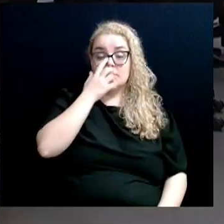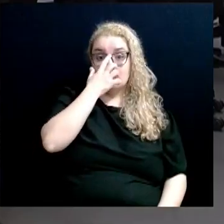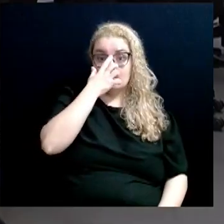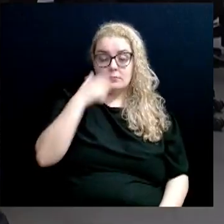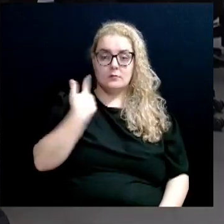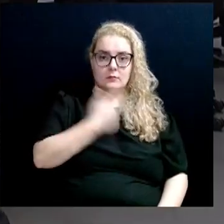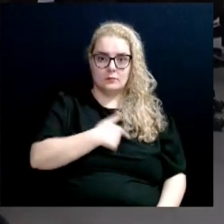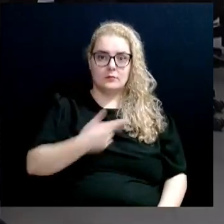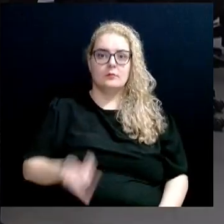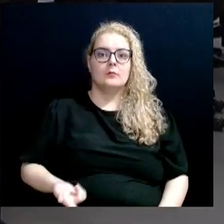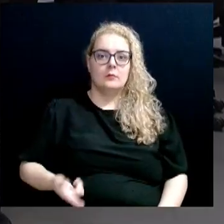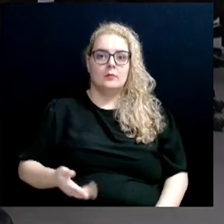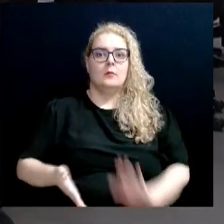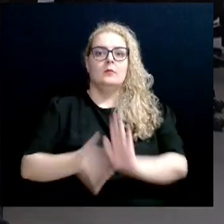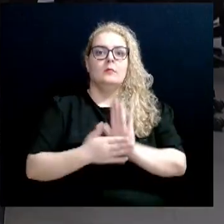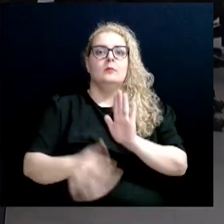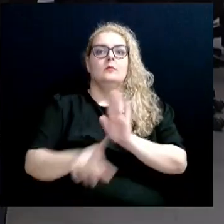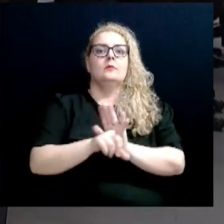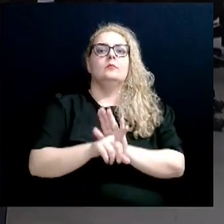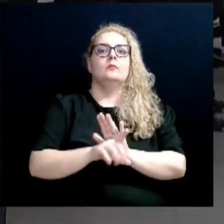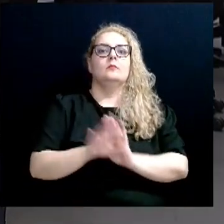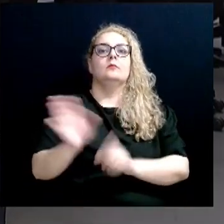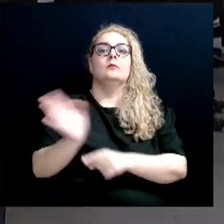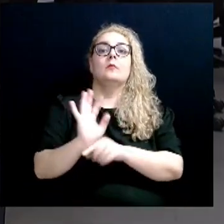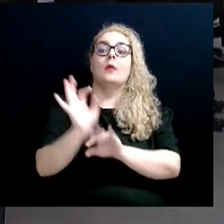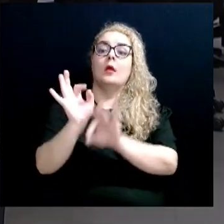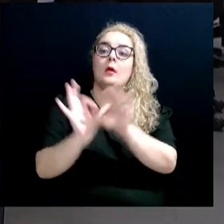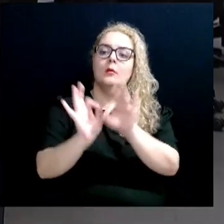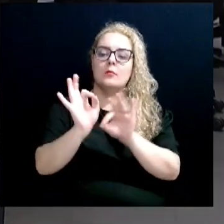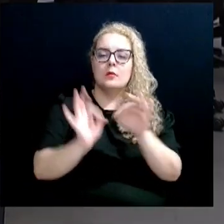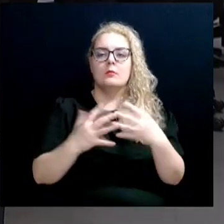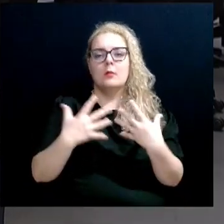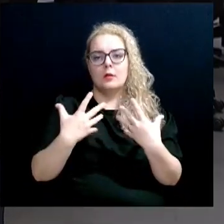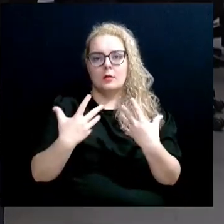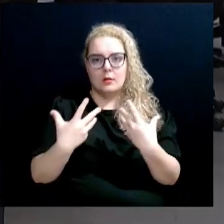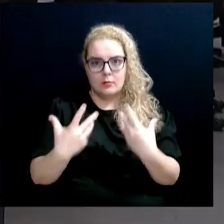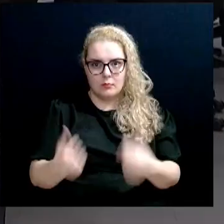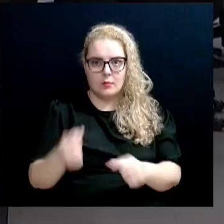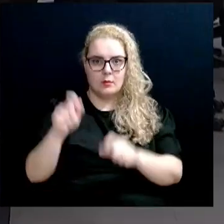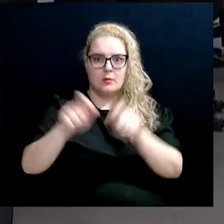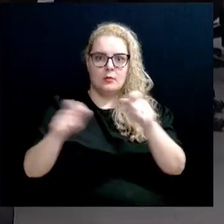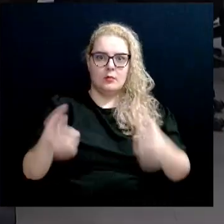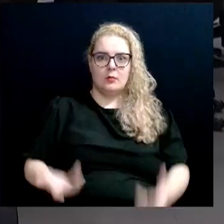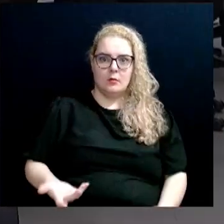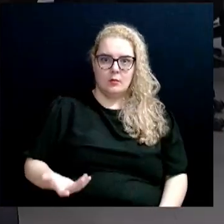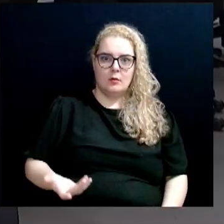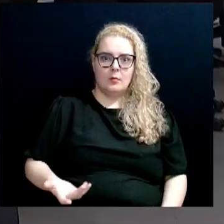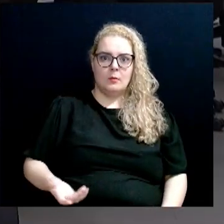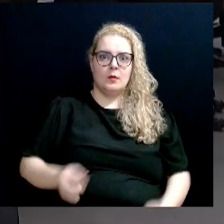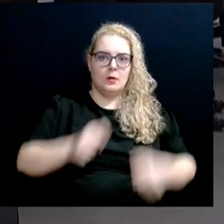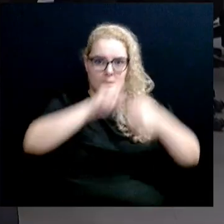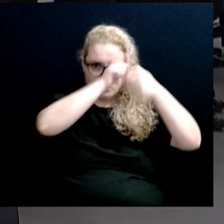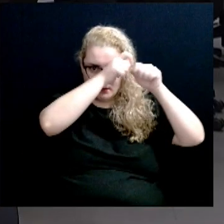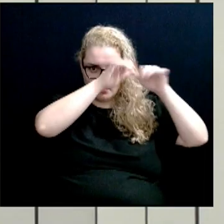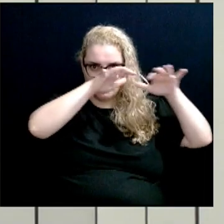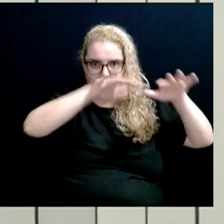visa o cinema estar preparado para recepcionar as pessoas com o espectro autista.